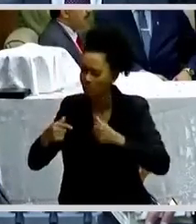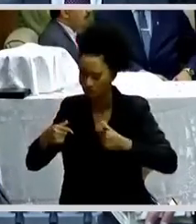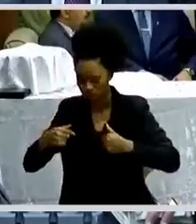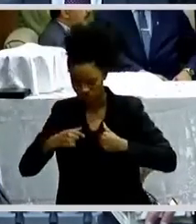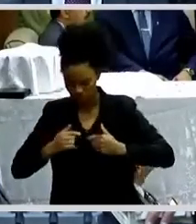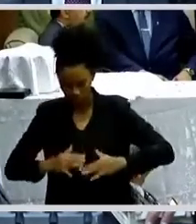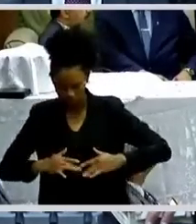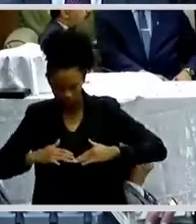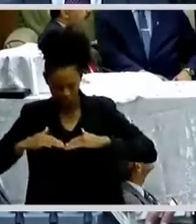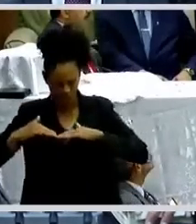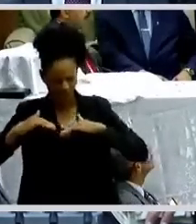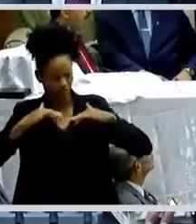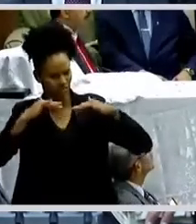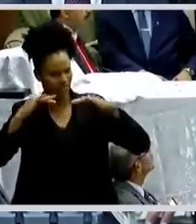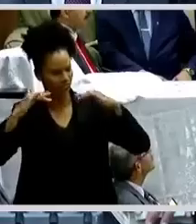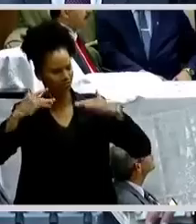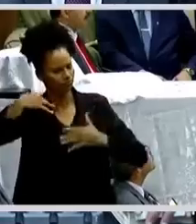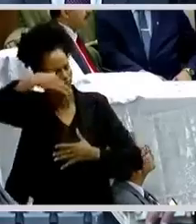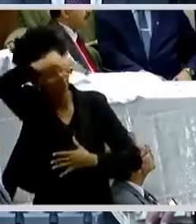do Espírito.